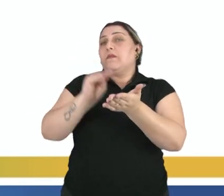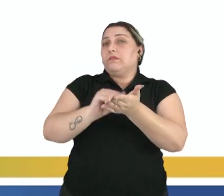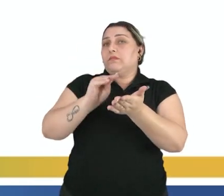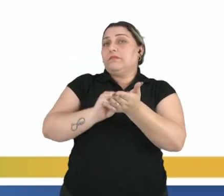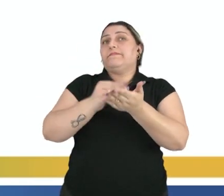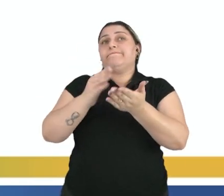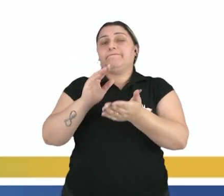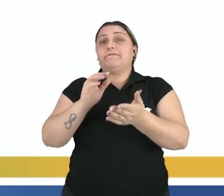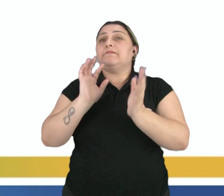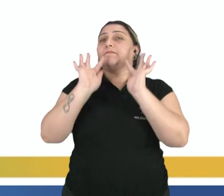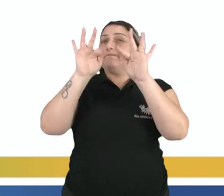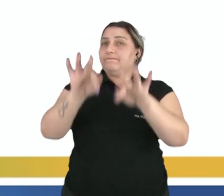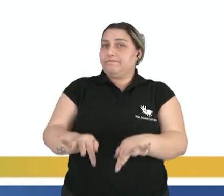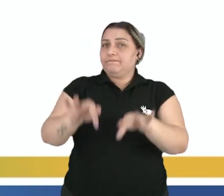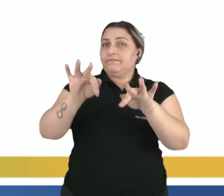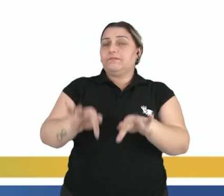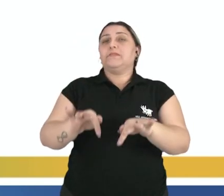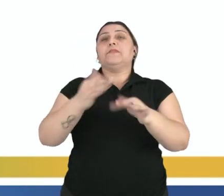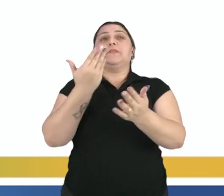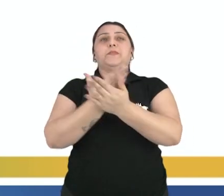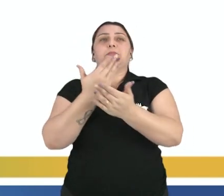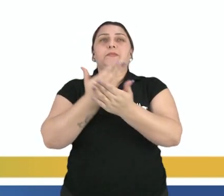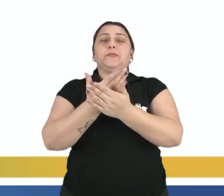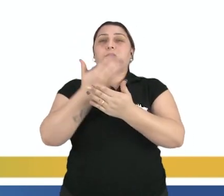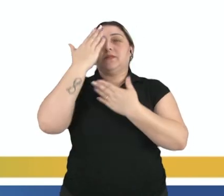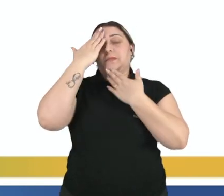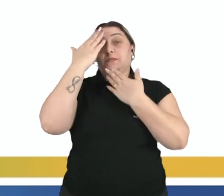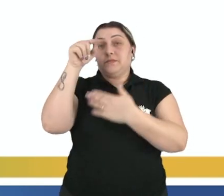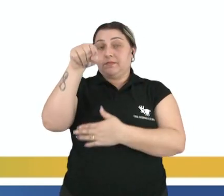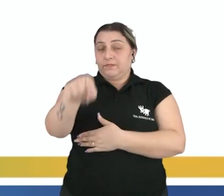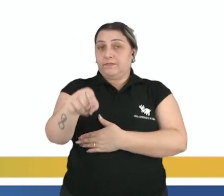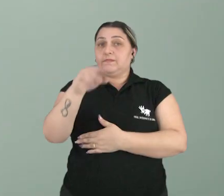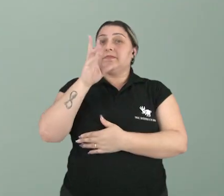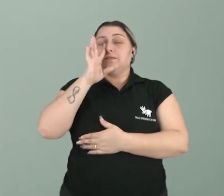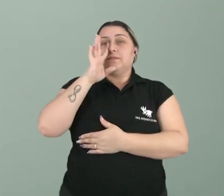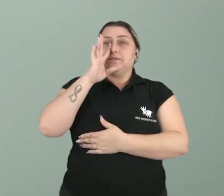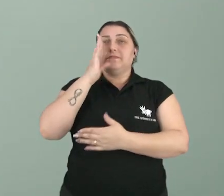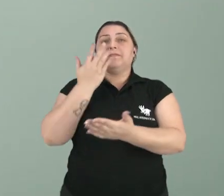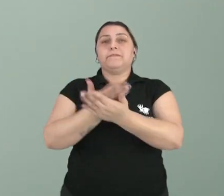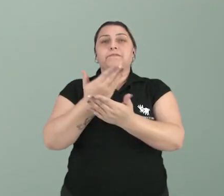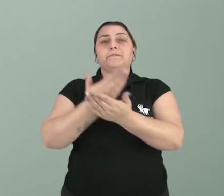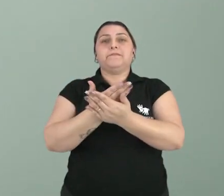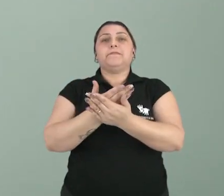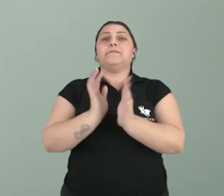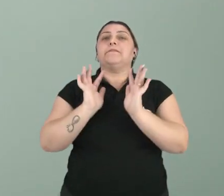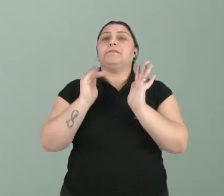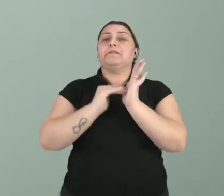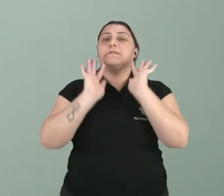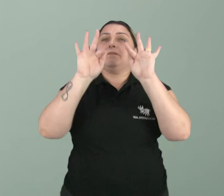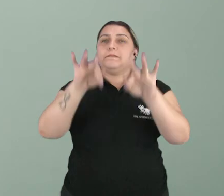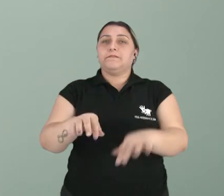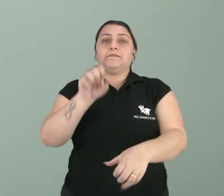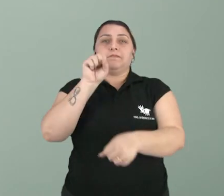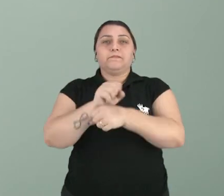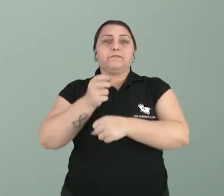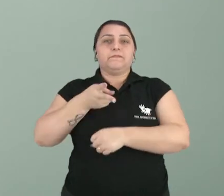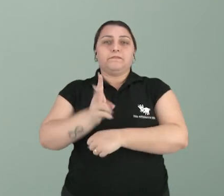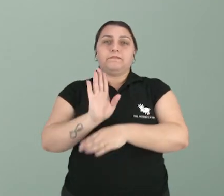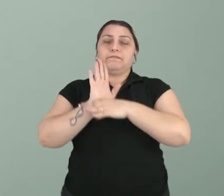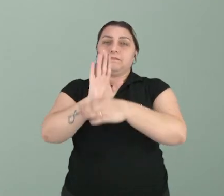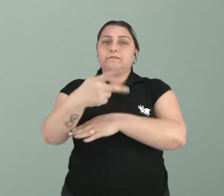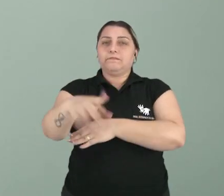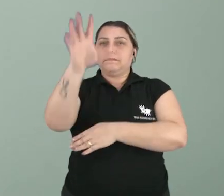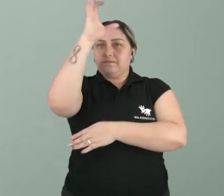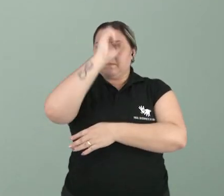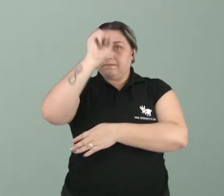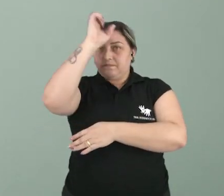alimentos. E chegamos ao fim, gente, de mais uma aula. Obrigada a você que assistiu mais uma vez a minha aula até o final. Espero continuar